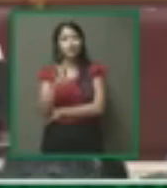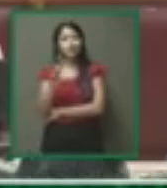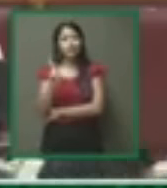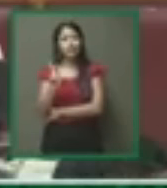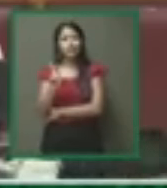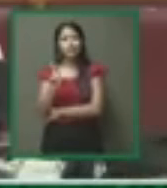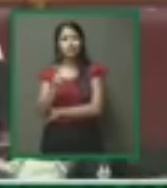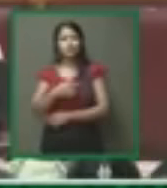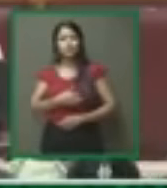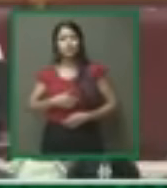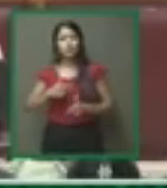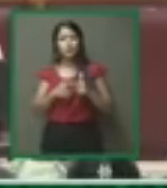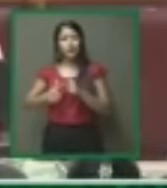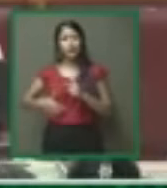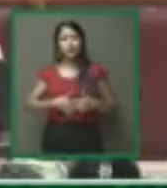Ok.